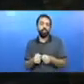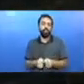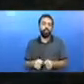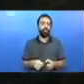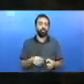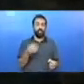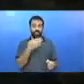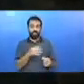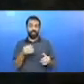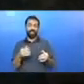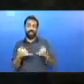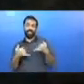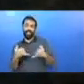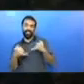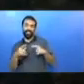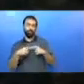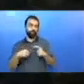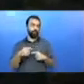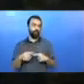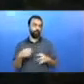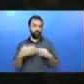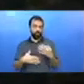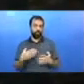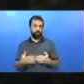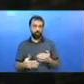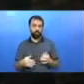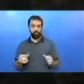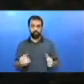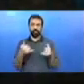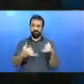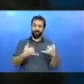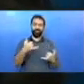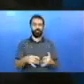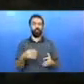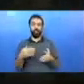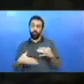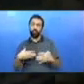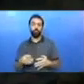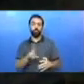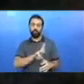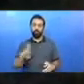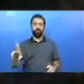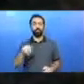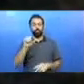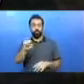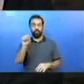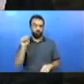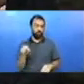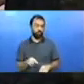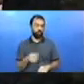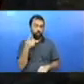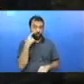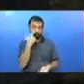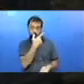boi, vão brincar e depois vão fazer o desenho e dar um nome para o boi e escrevê-lo na página. Combinado? Olhem só, aqui nós temos alguns modelos